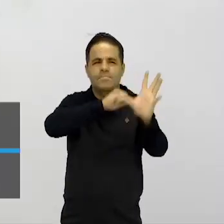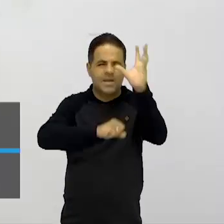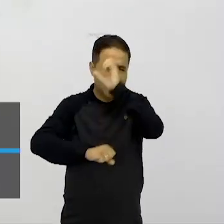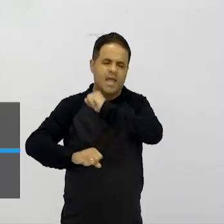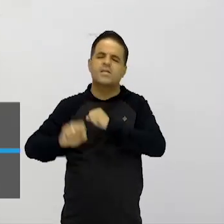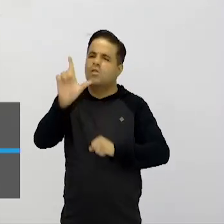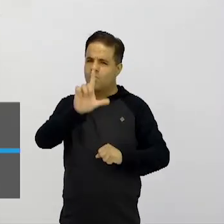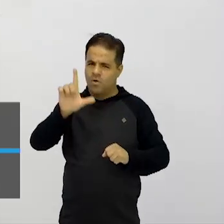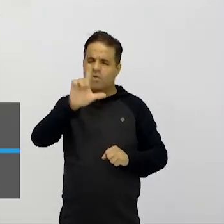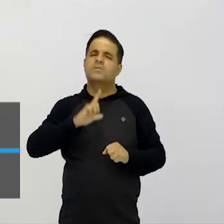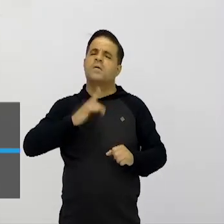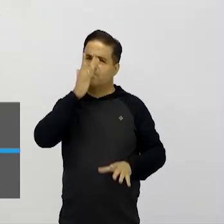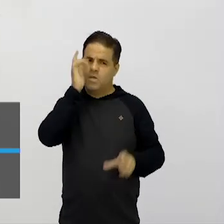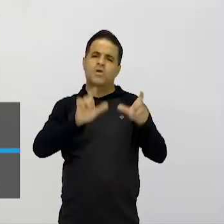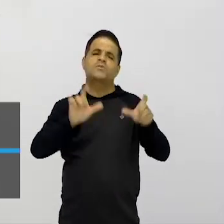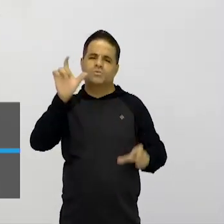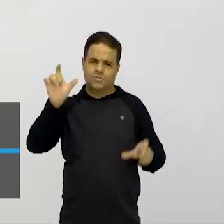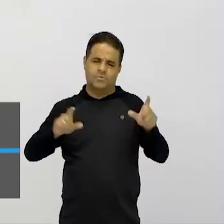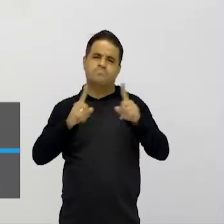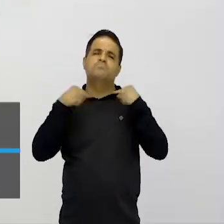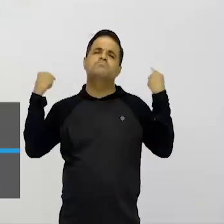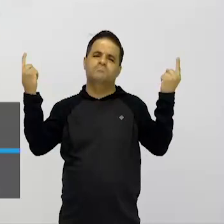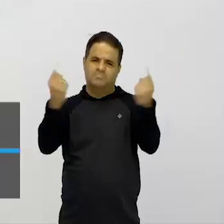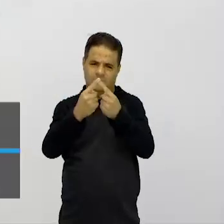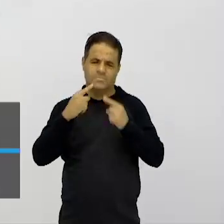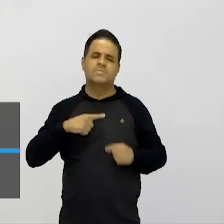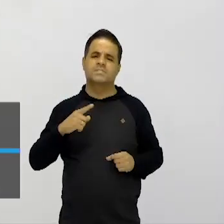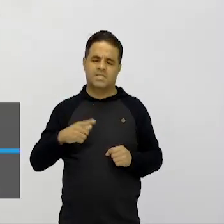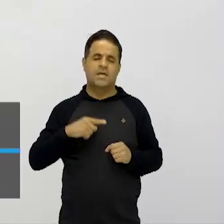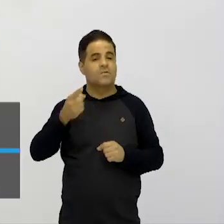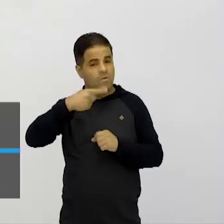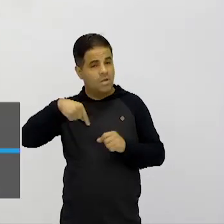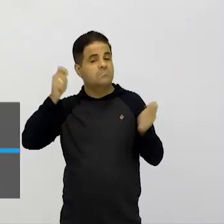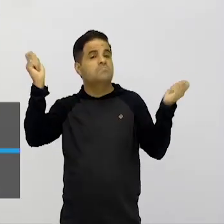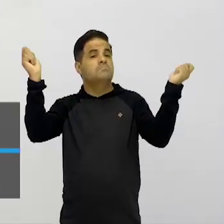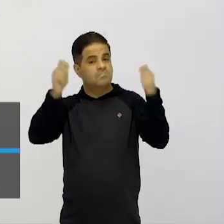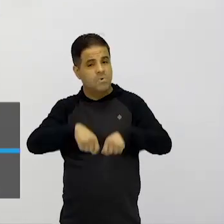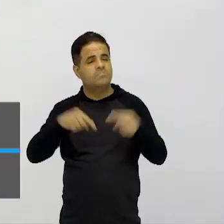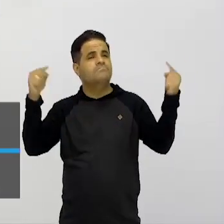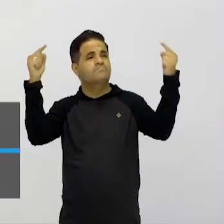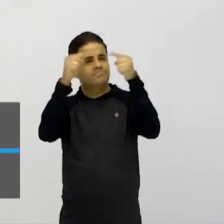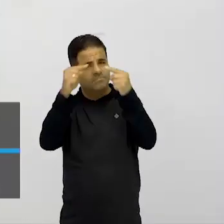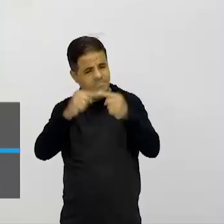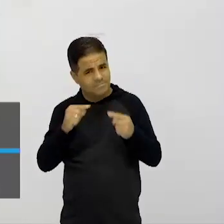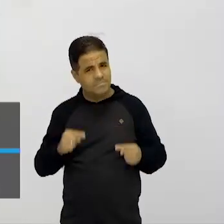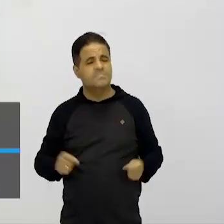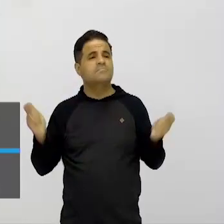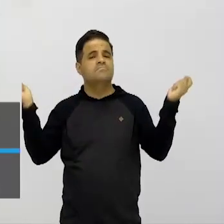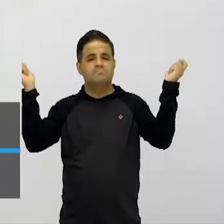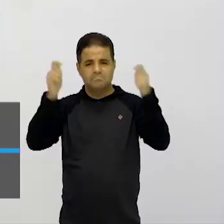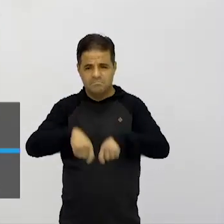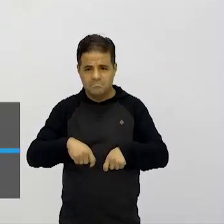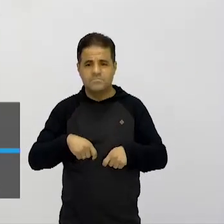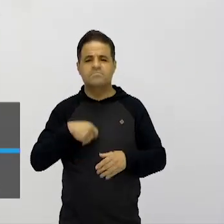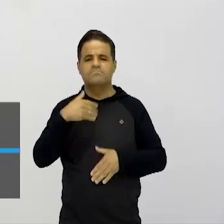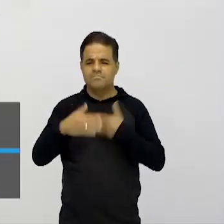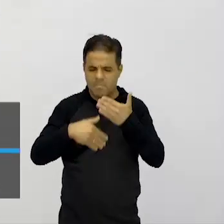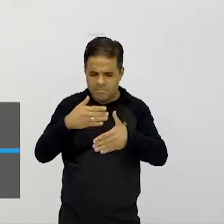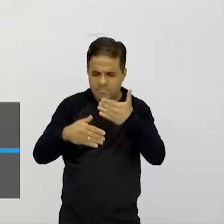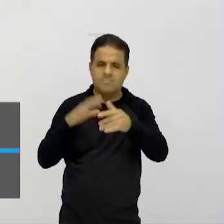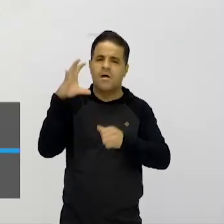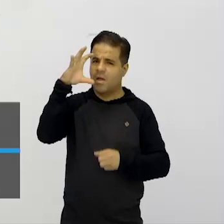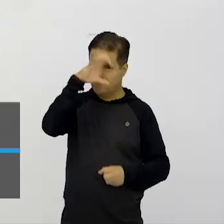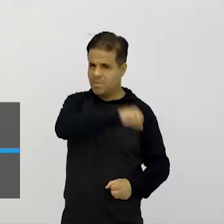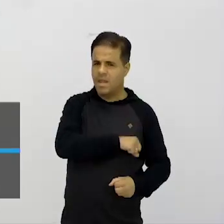que tem pessoas que já têm isso intuitivamente, né? Mas a gente também pode aplicar intencionalmente e